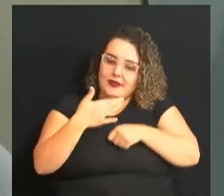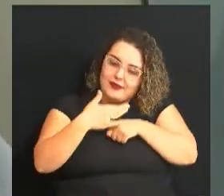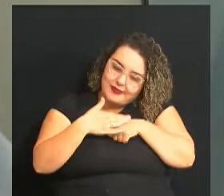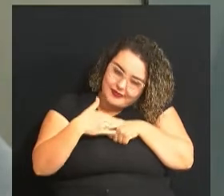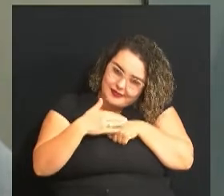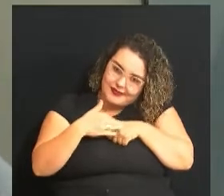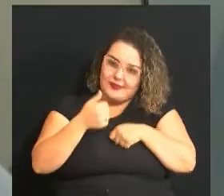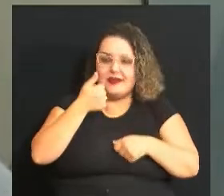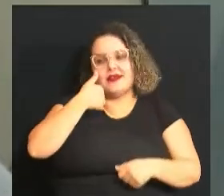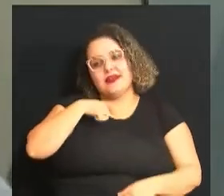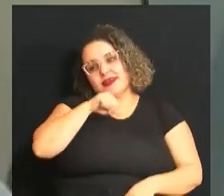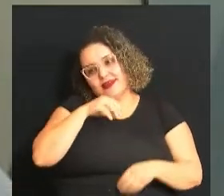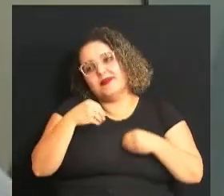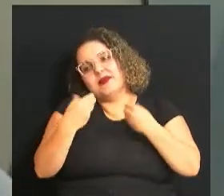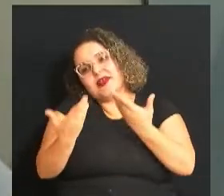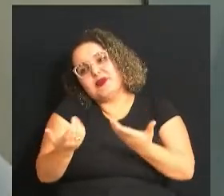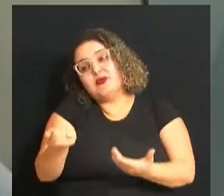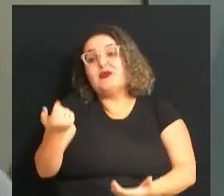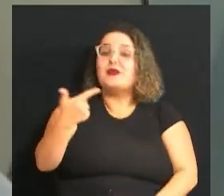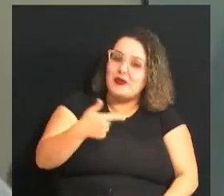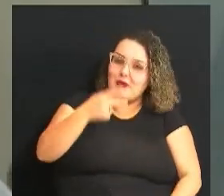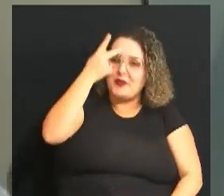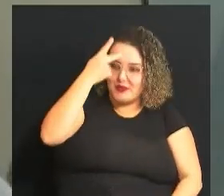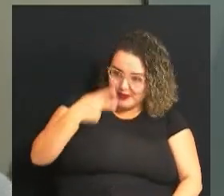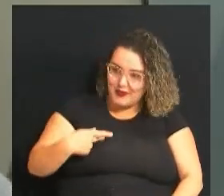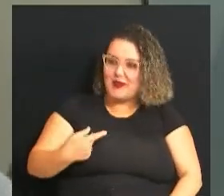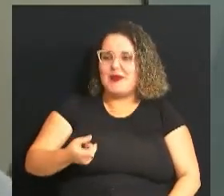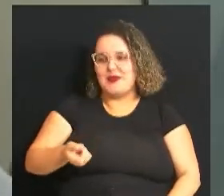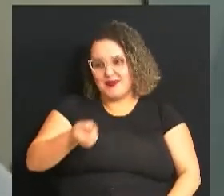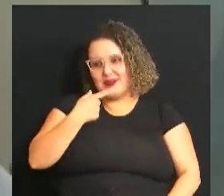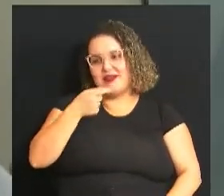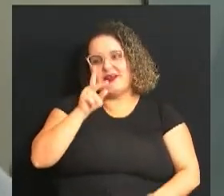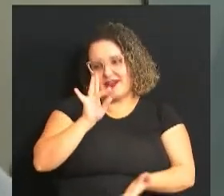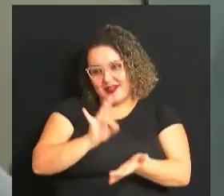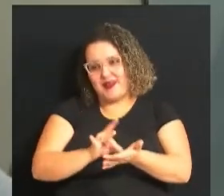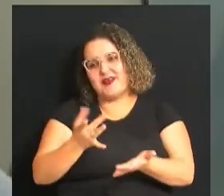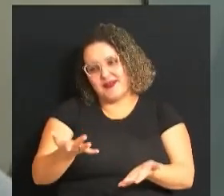deu, do que o efeito real